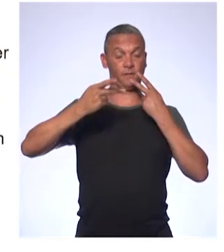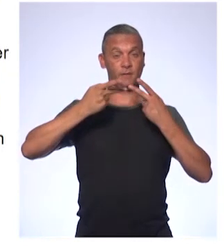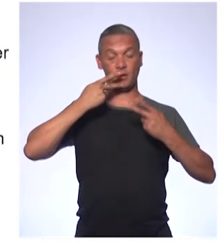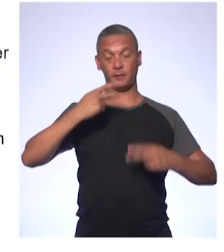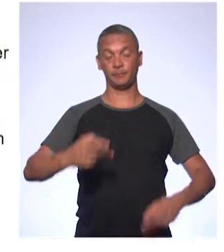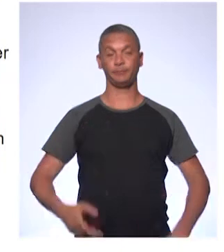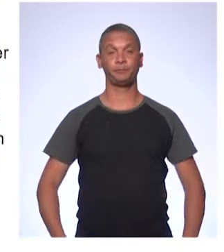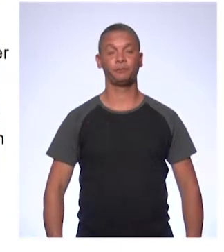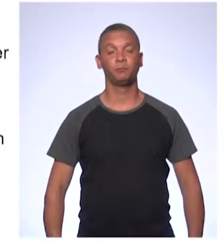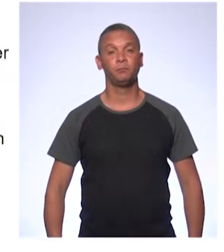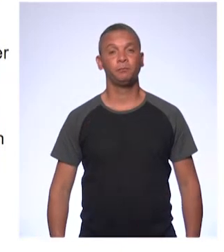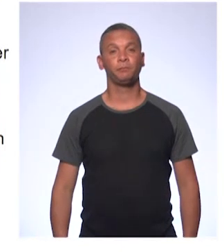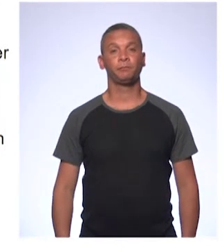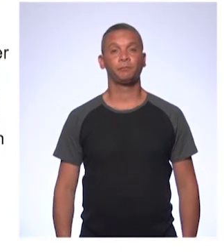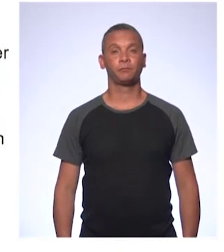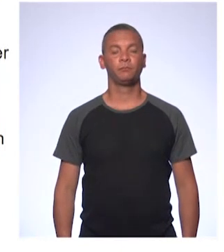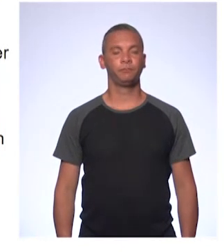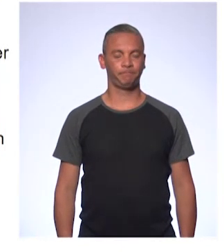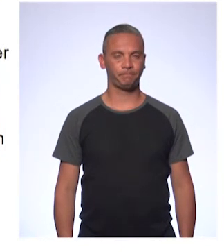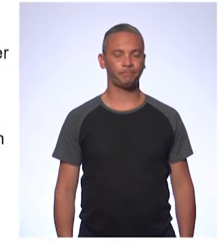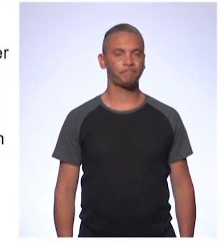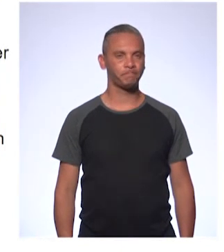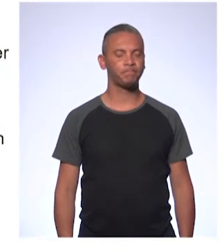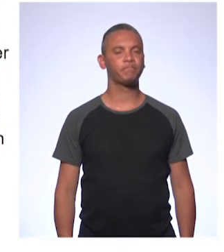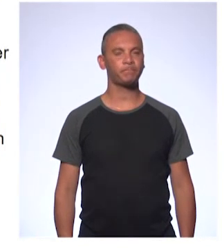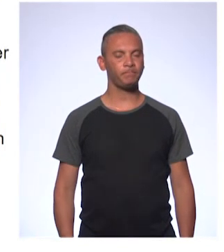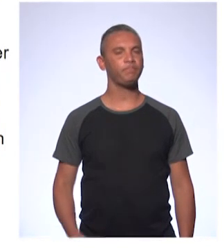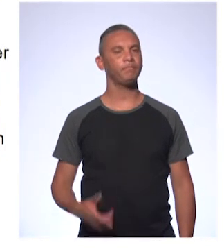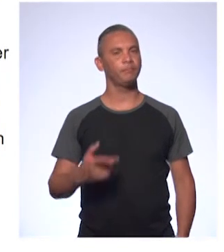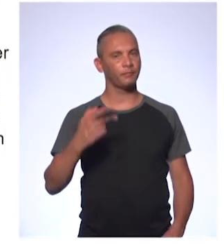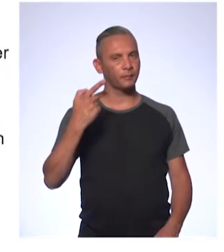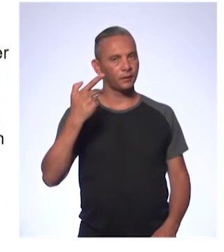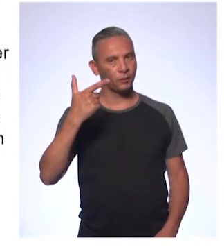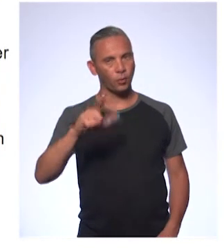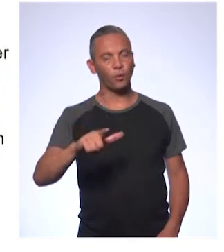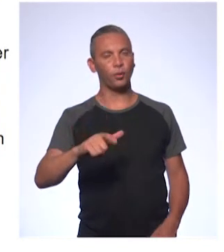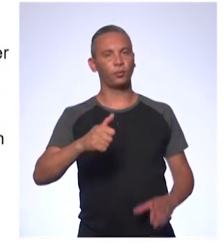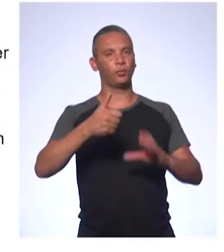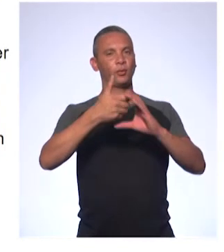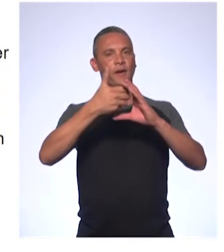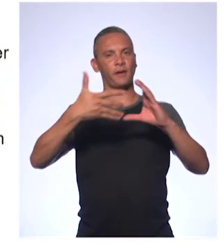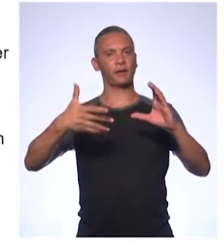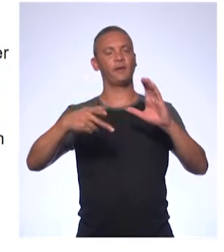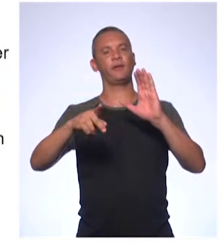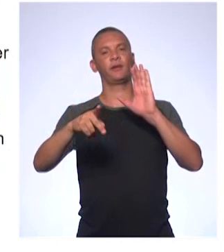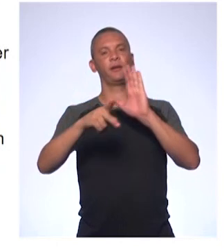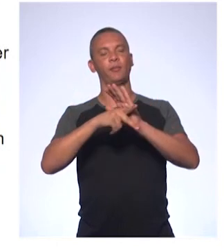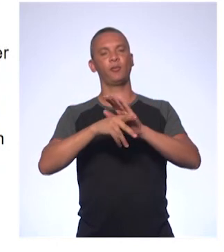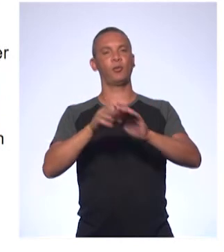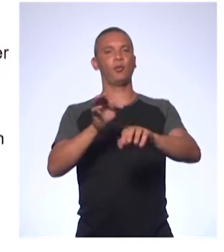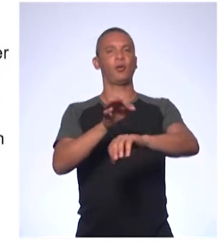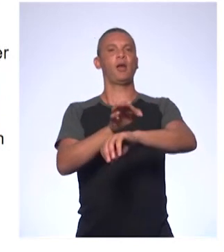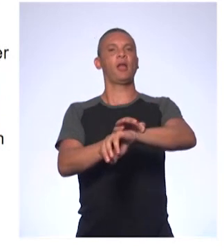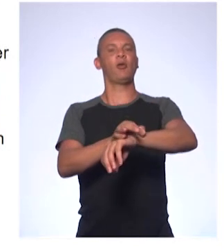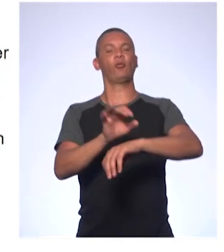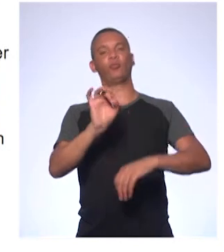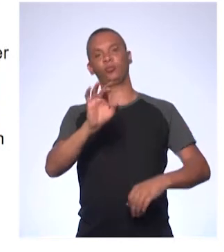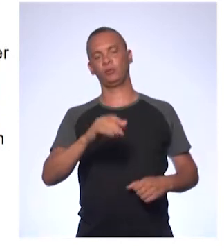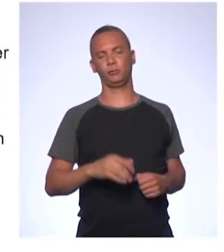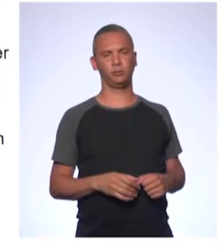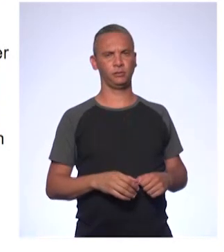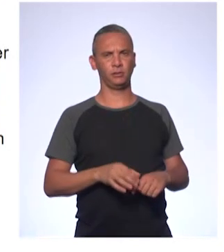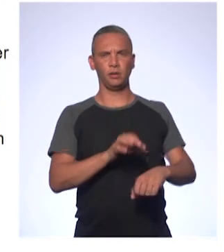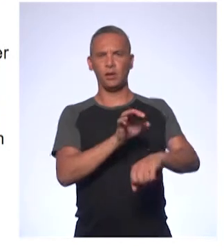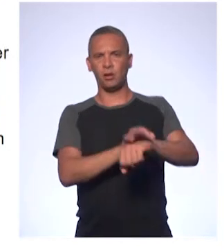cuerda todos os dias. Olha só, isso é mais uma coisa que está vindo junto com o relógio. Não é apenas o